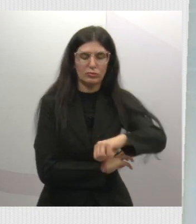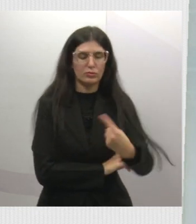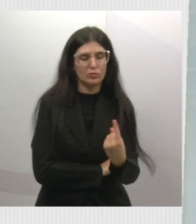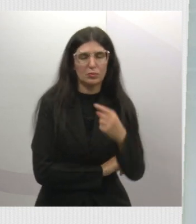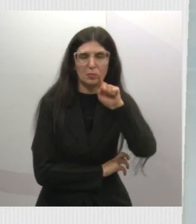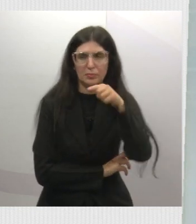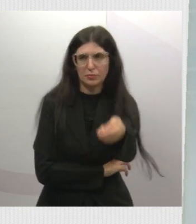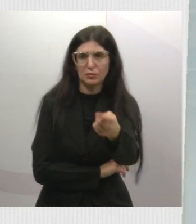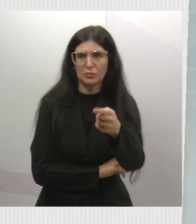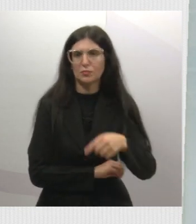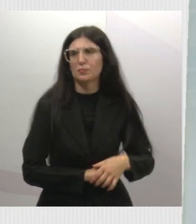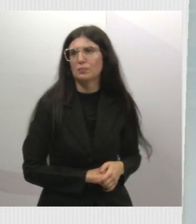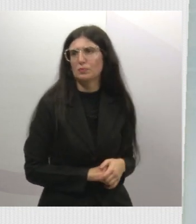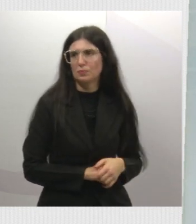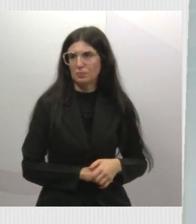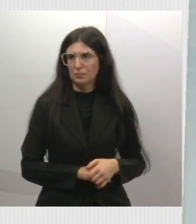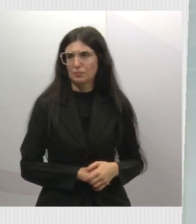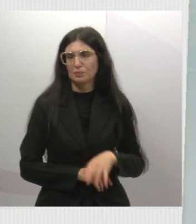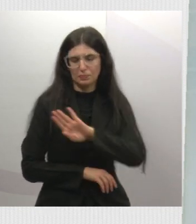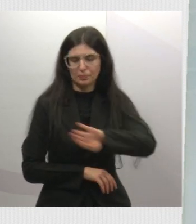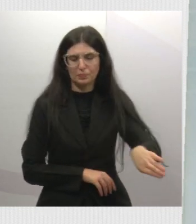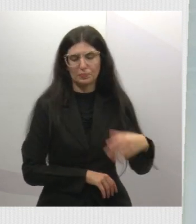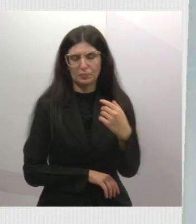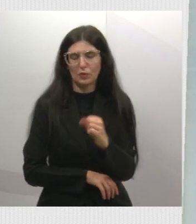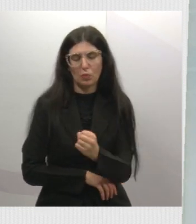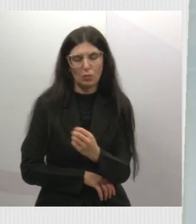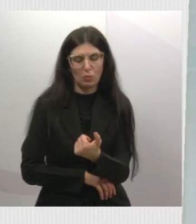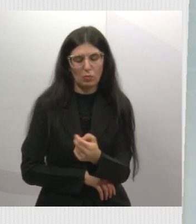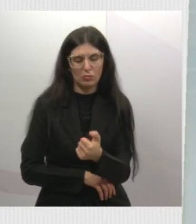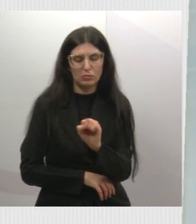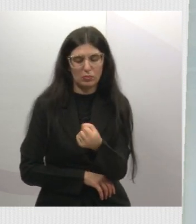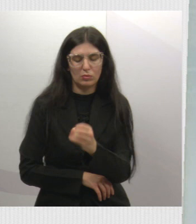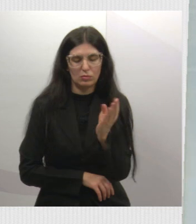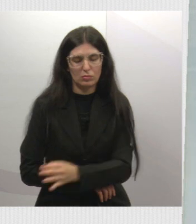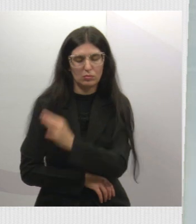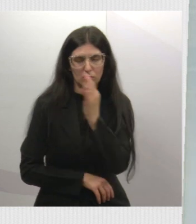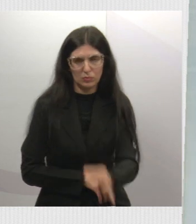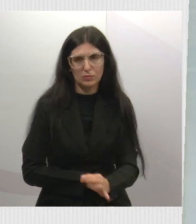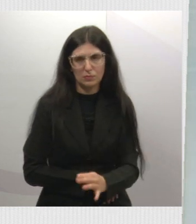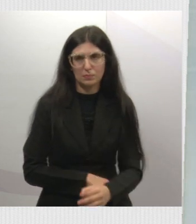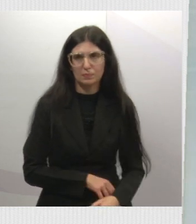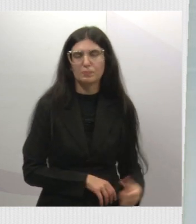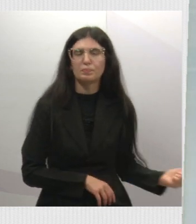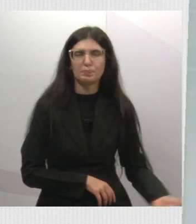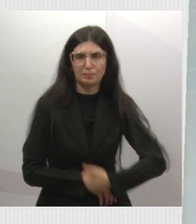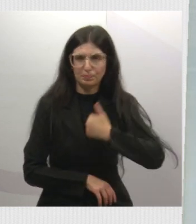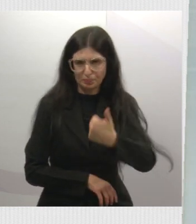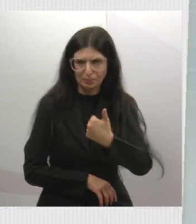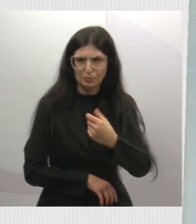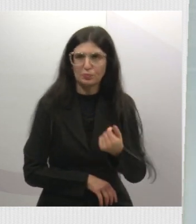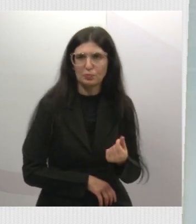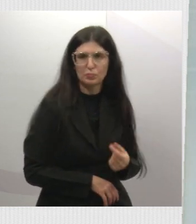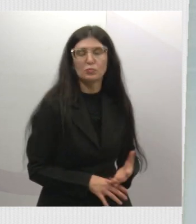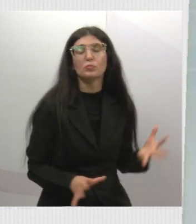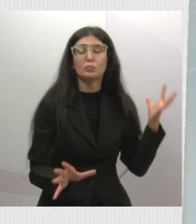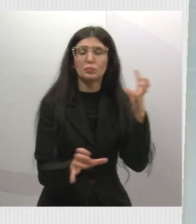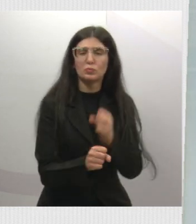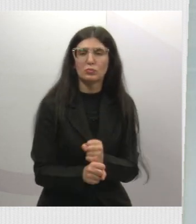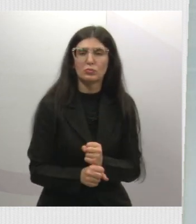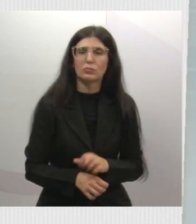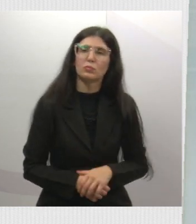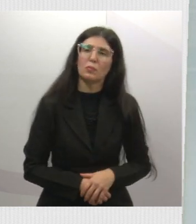23.891, chegando a praticamente 8% de aplicação. Deste montante, nós